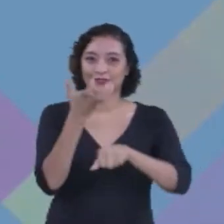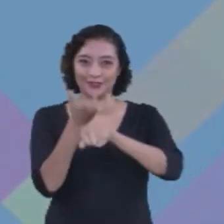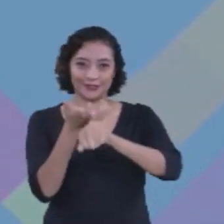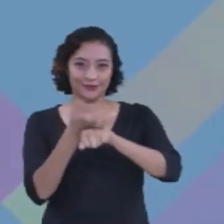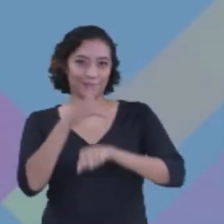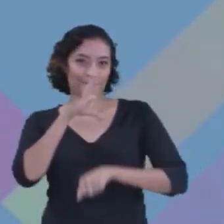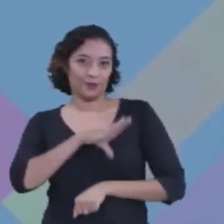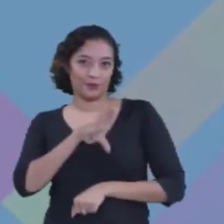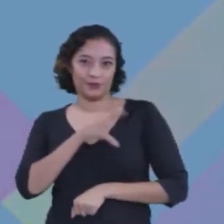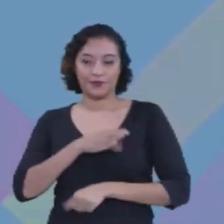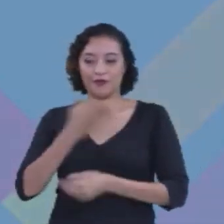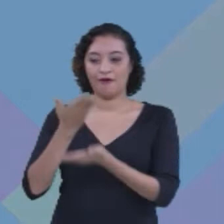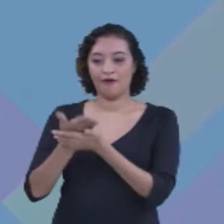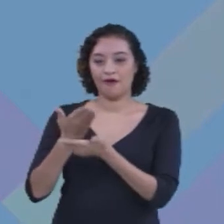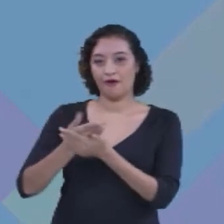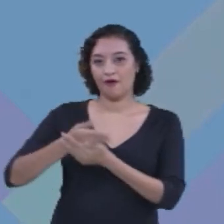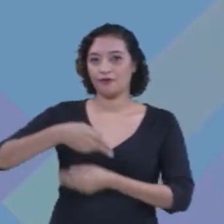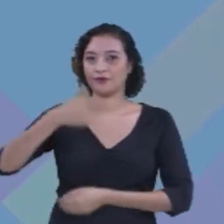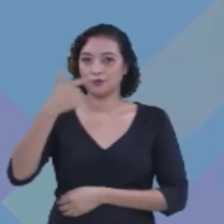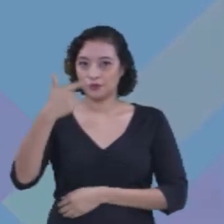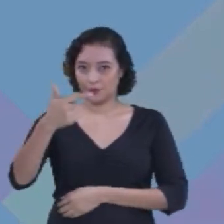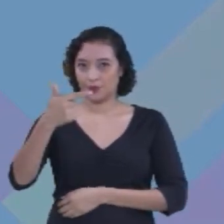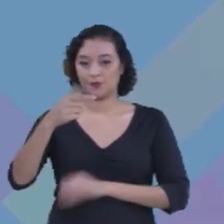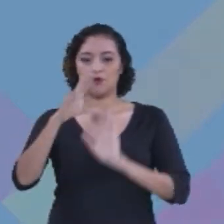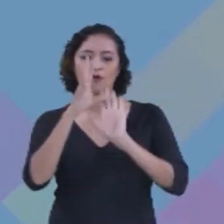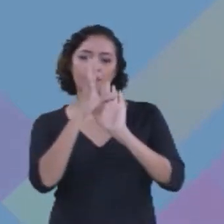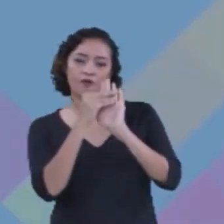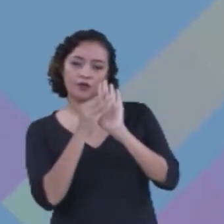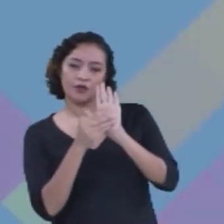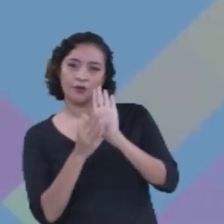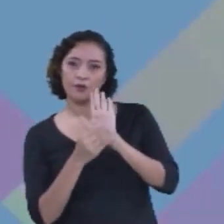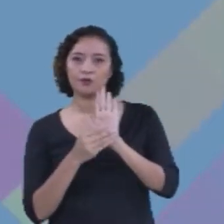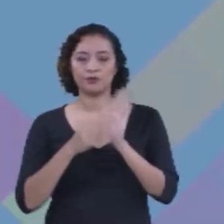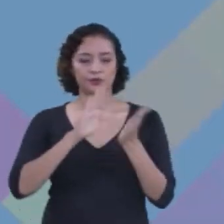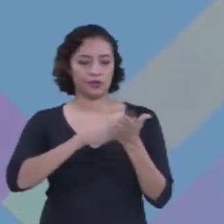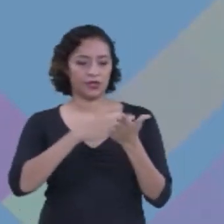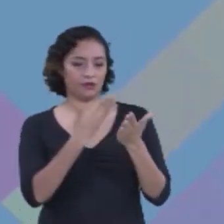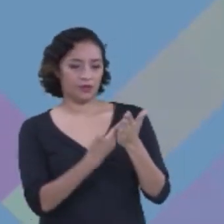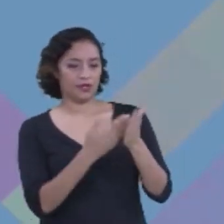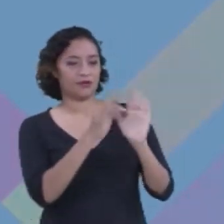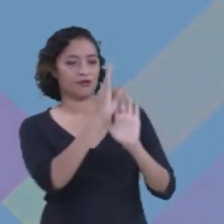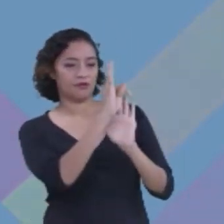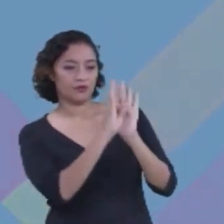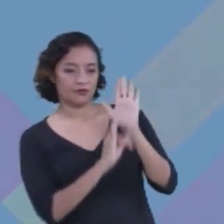Aula 2, Conteúdo, Interpretação Textual.